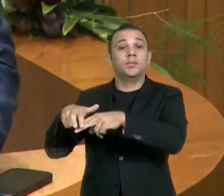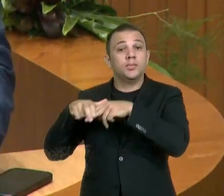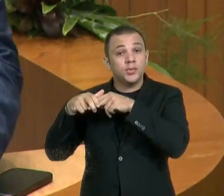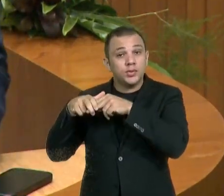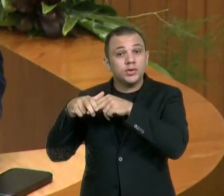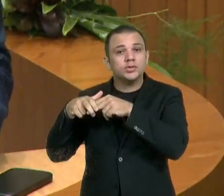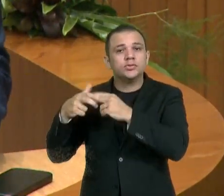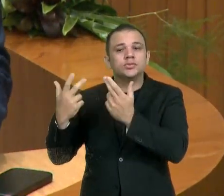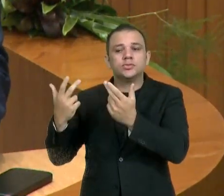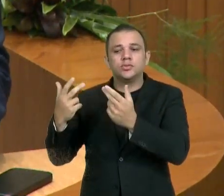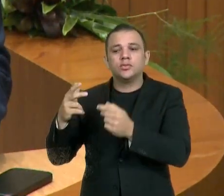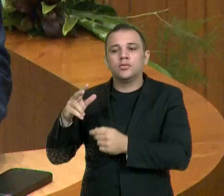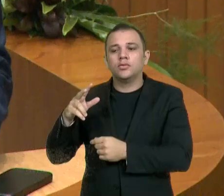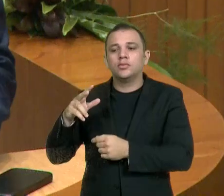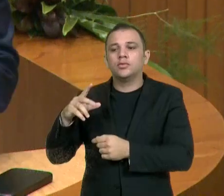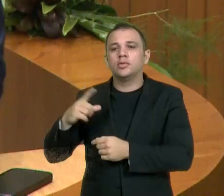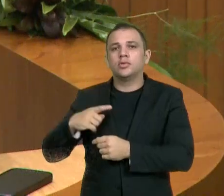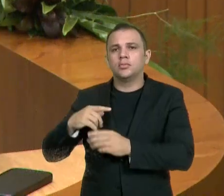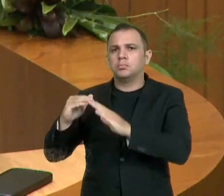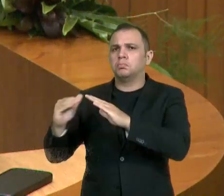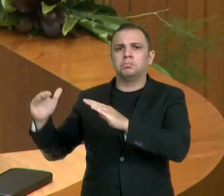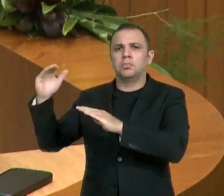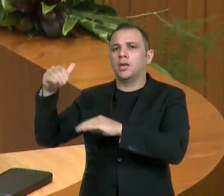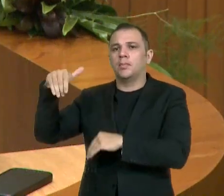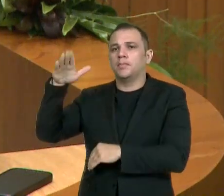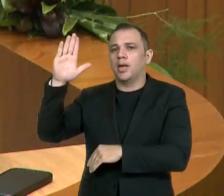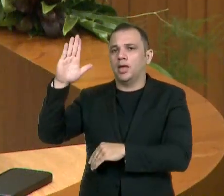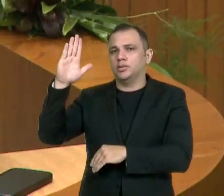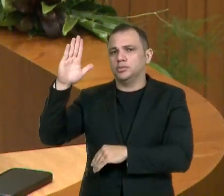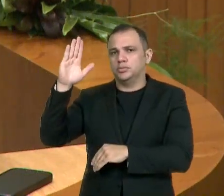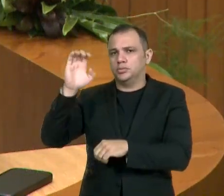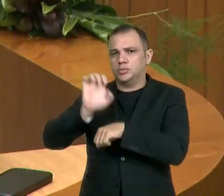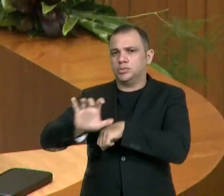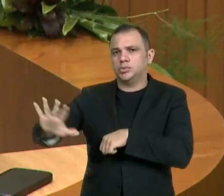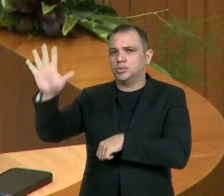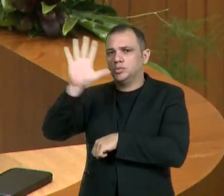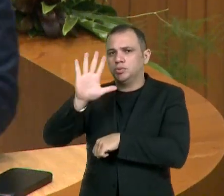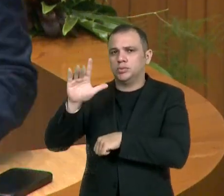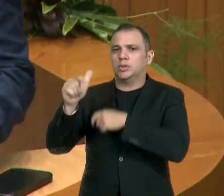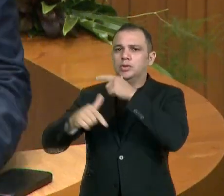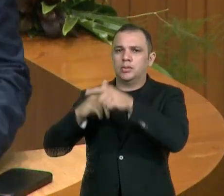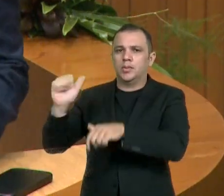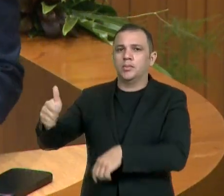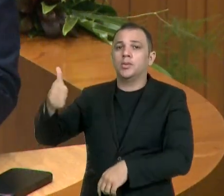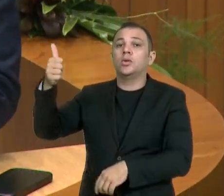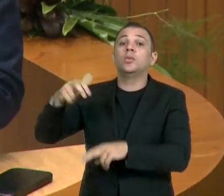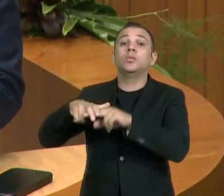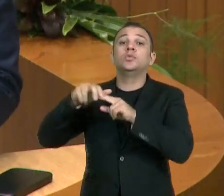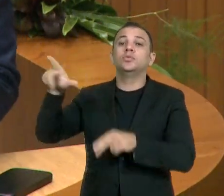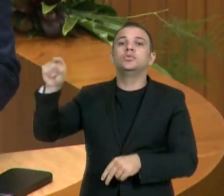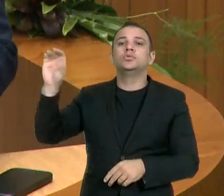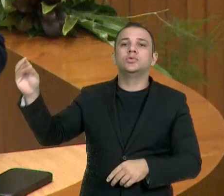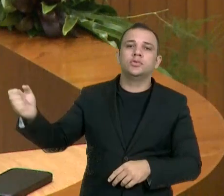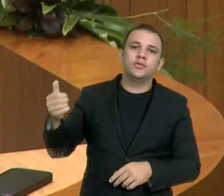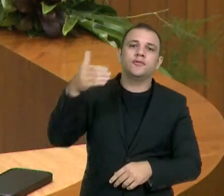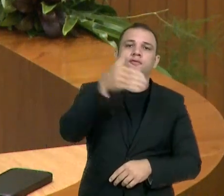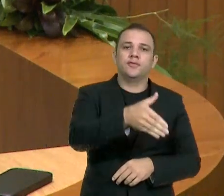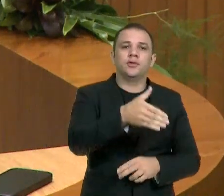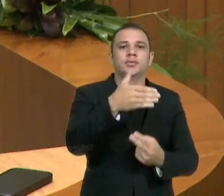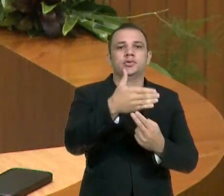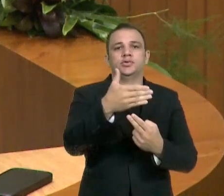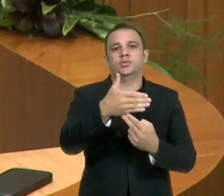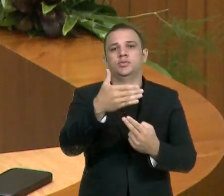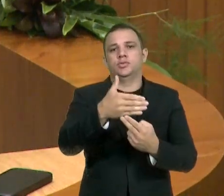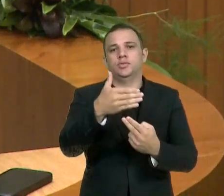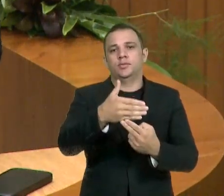dos que mais vem se destacando no estado, foi por isso que o secretário está designando ele para ir a Timon, para combater o